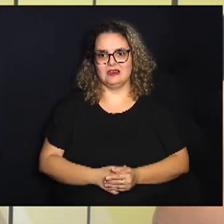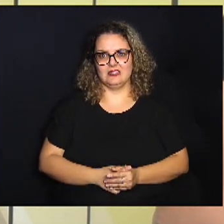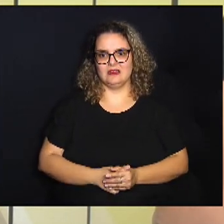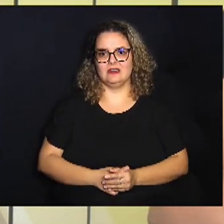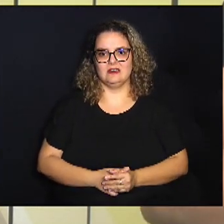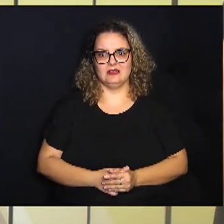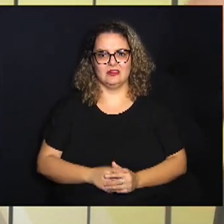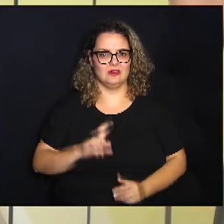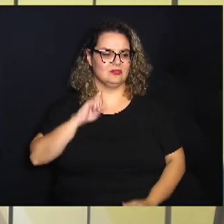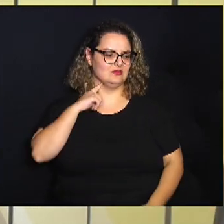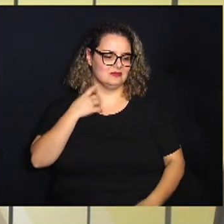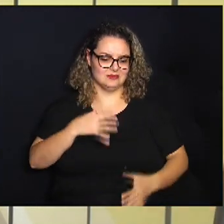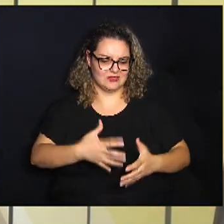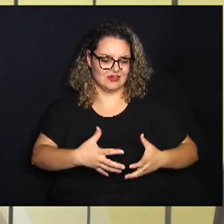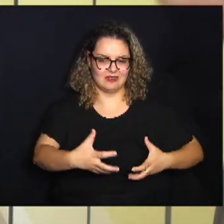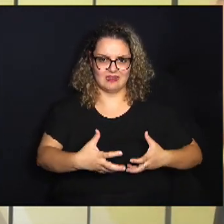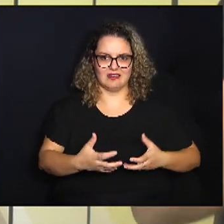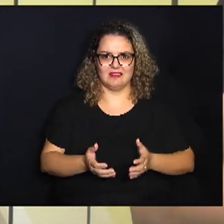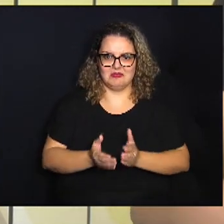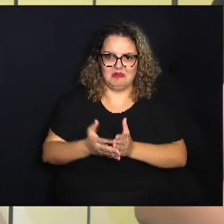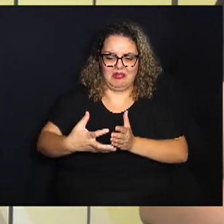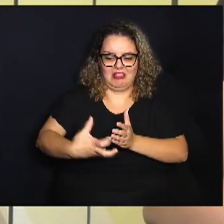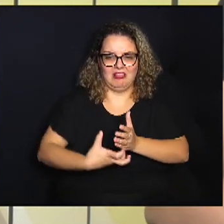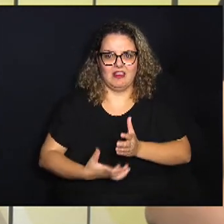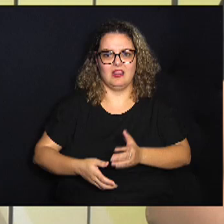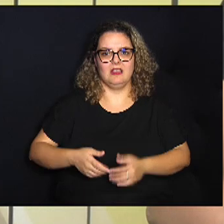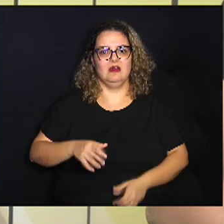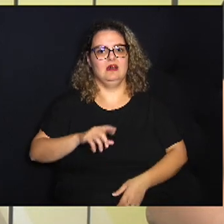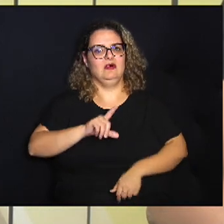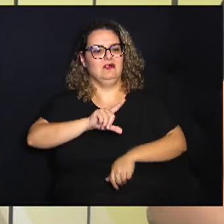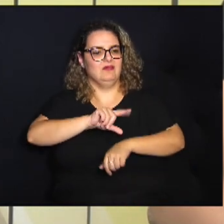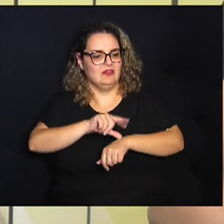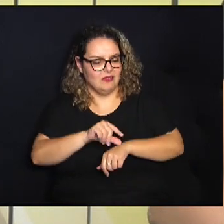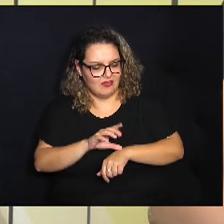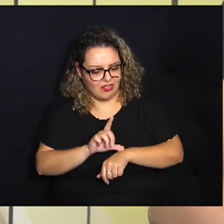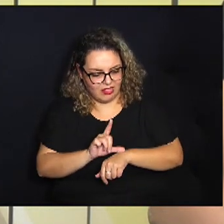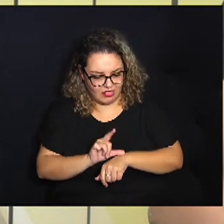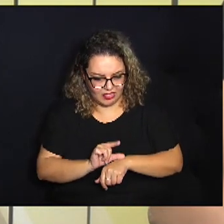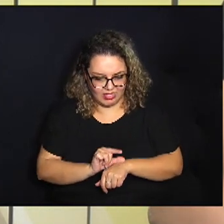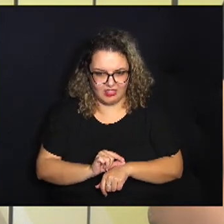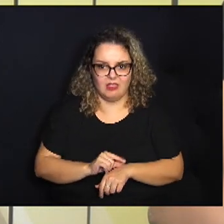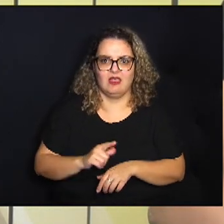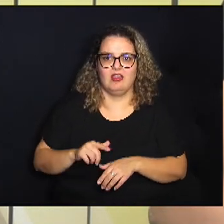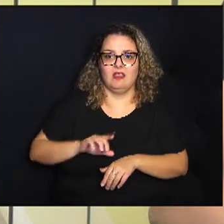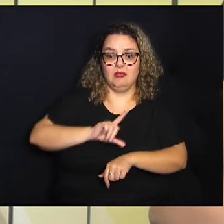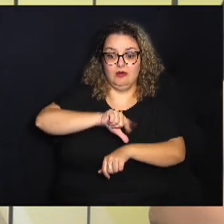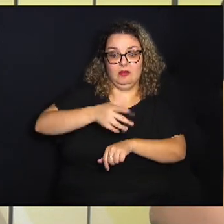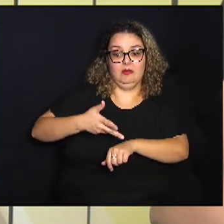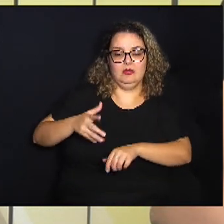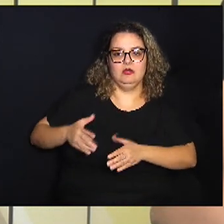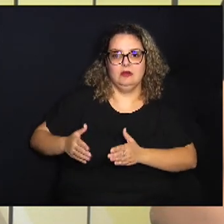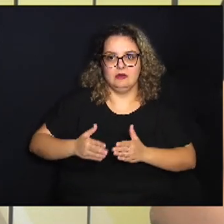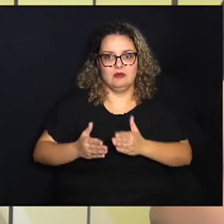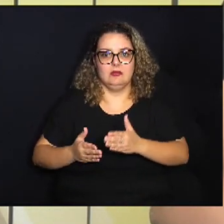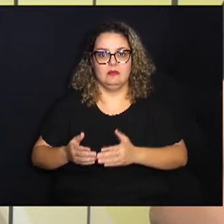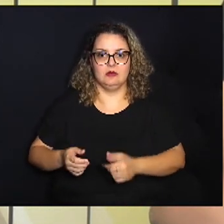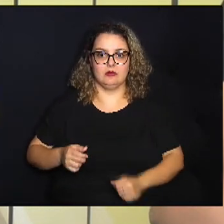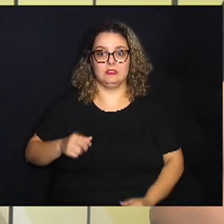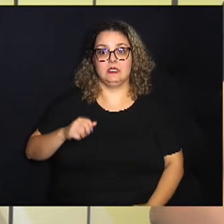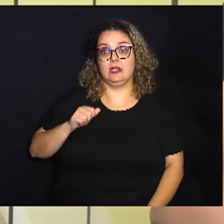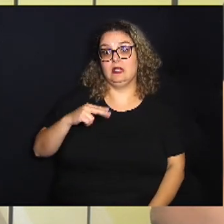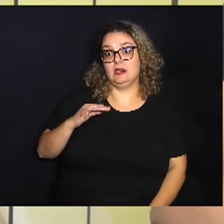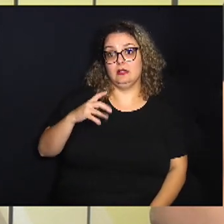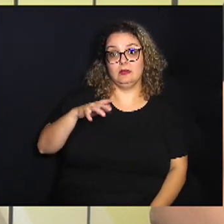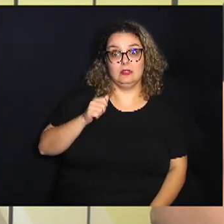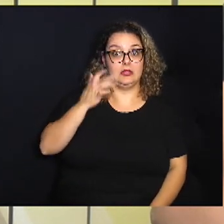o saco de lixo, né, a desaceleração, a reaceleração, mais o tempo que ele velejou com essa âncora, mais, vamos dizer assim, ele não sabe